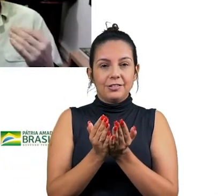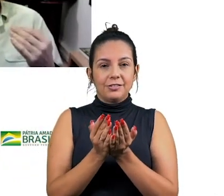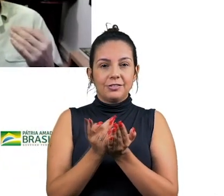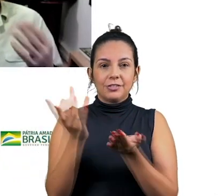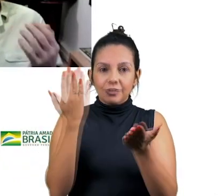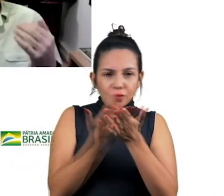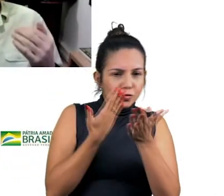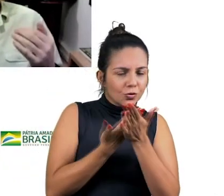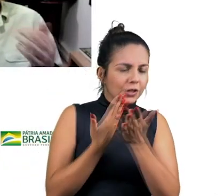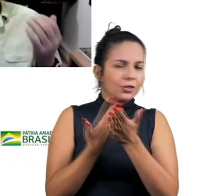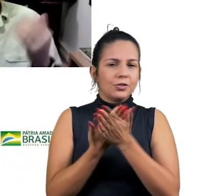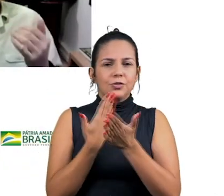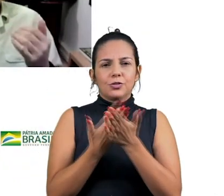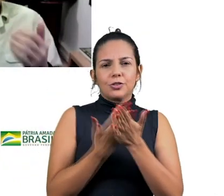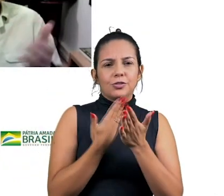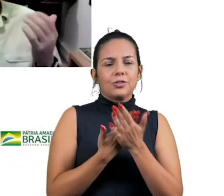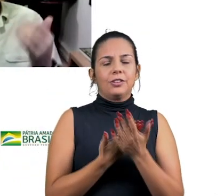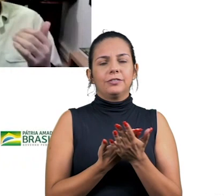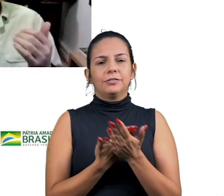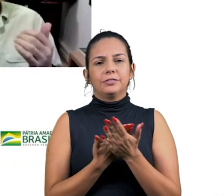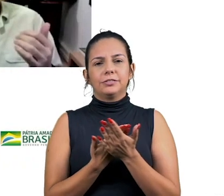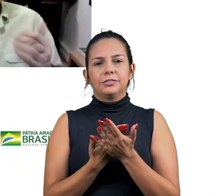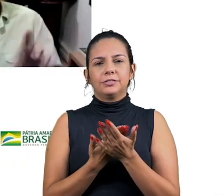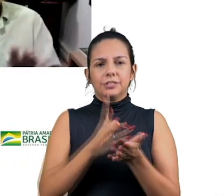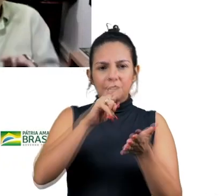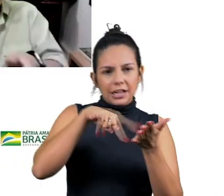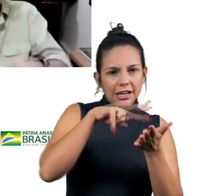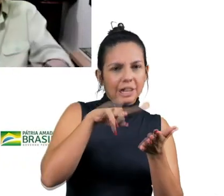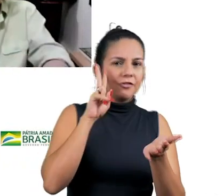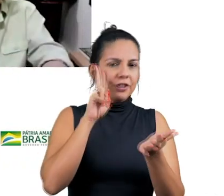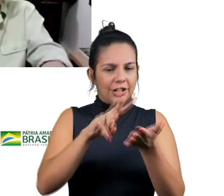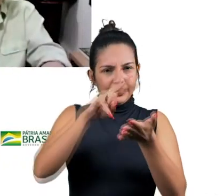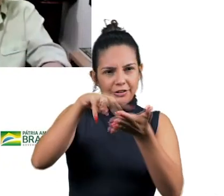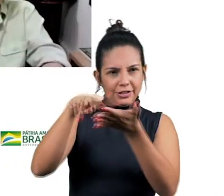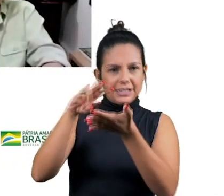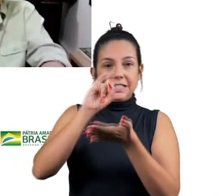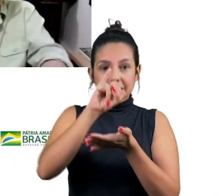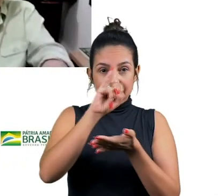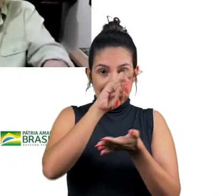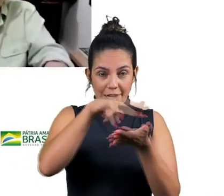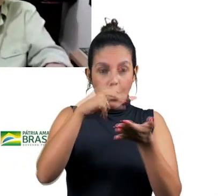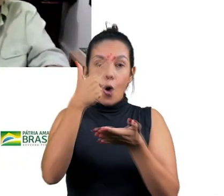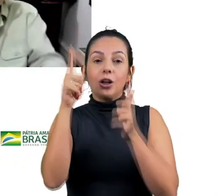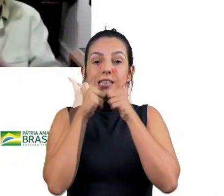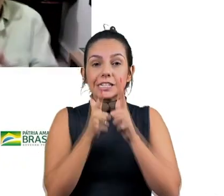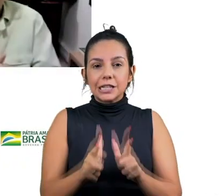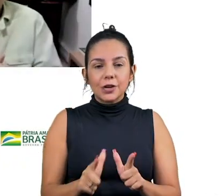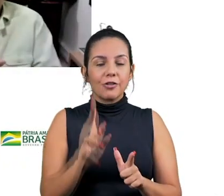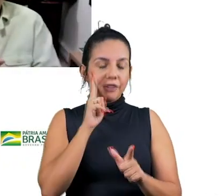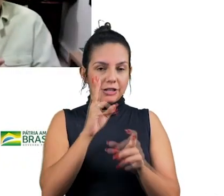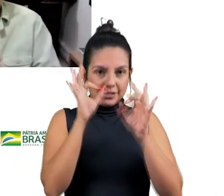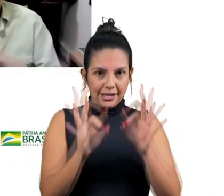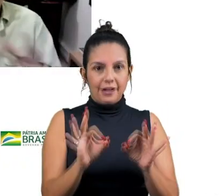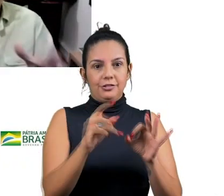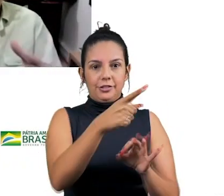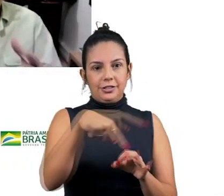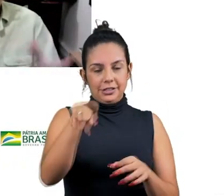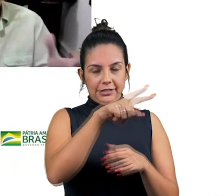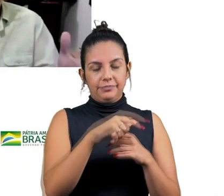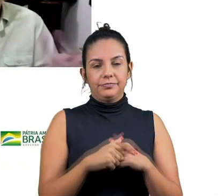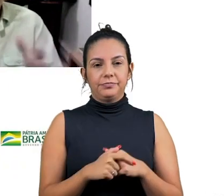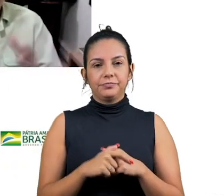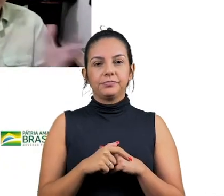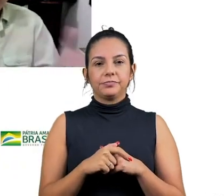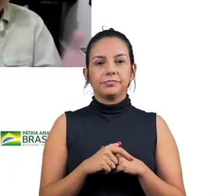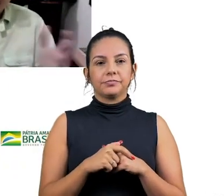foi estudar, poesia pura, ele foi estudar, foi ver no hebraico, foi ver no grego, se ofendia